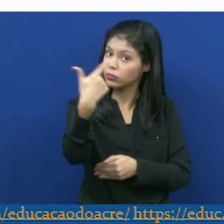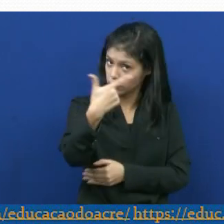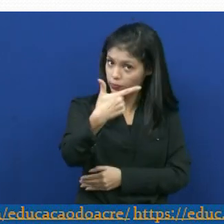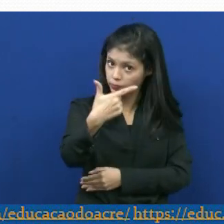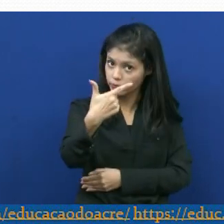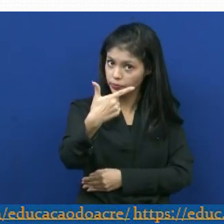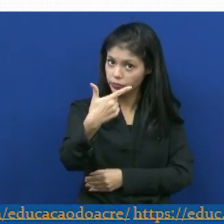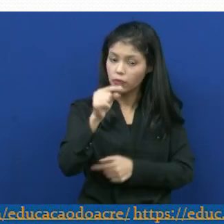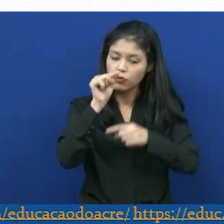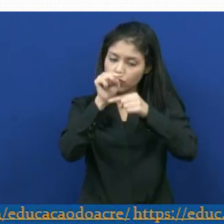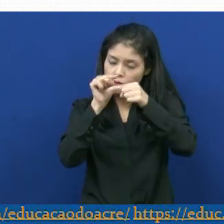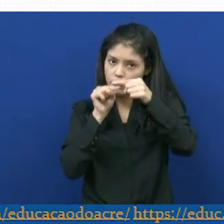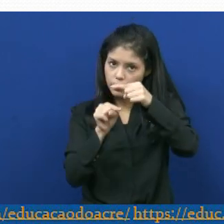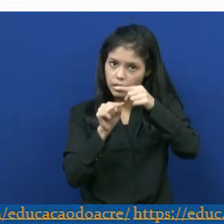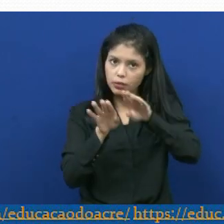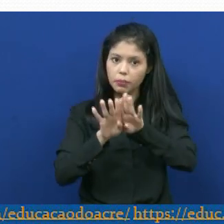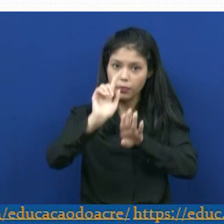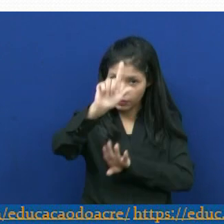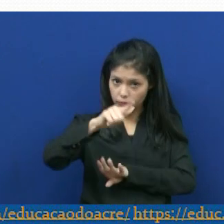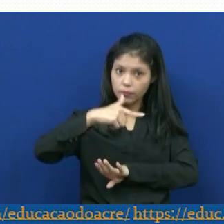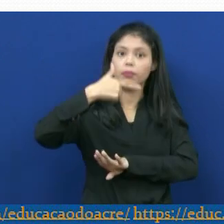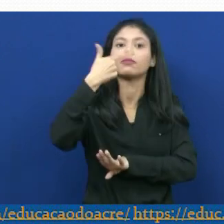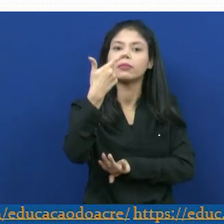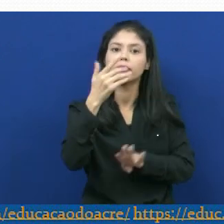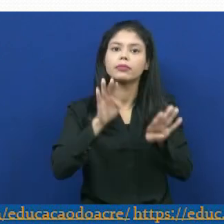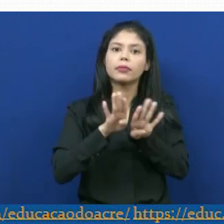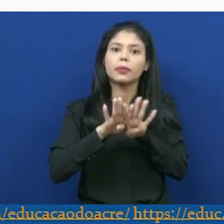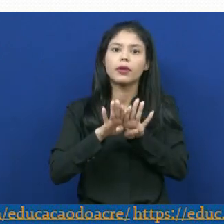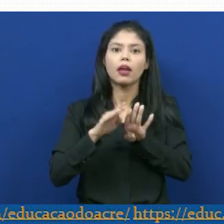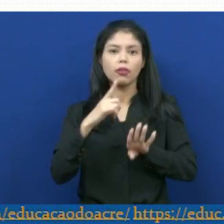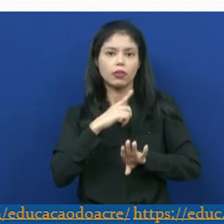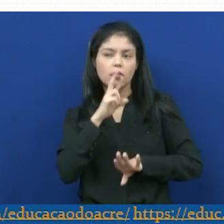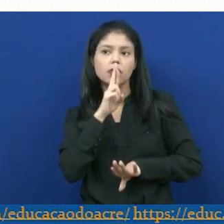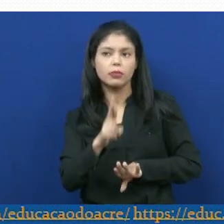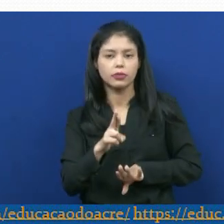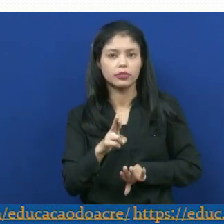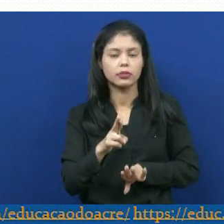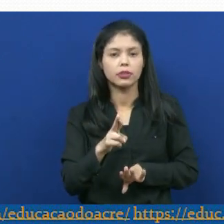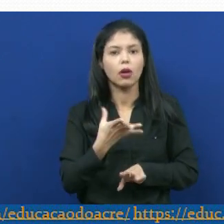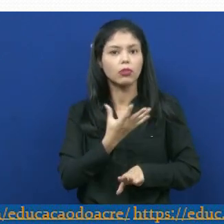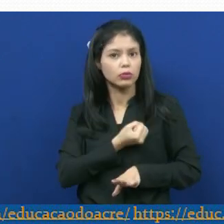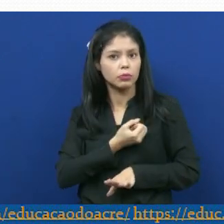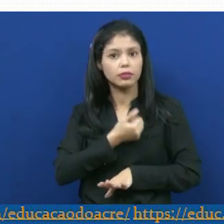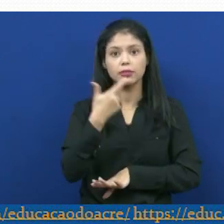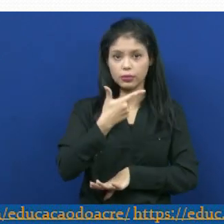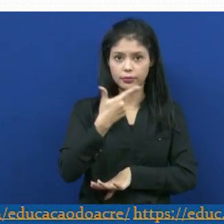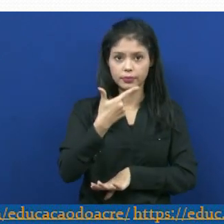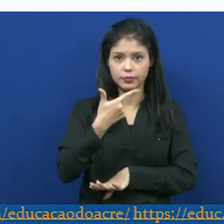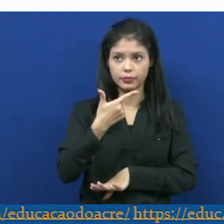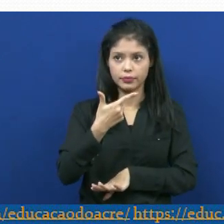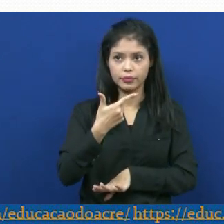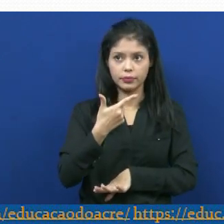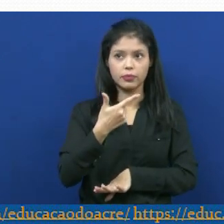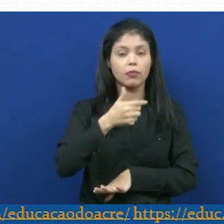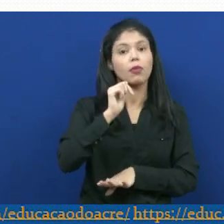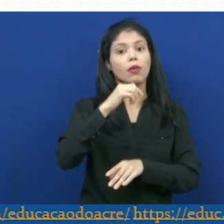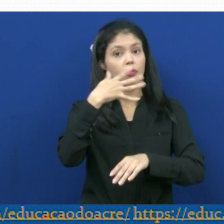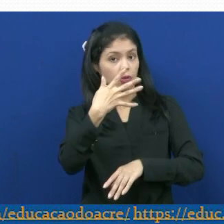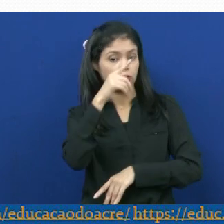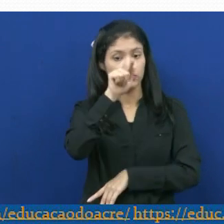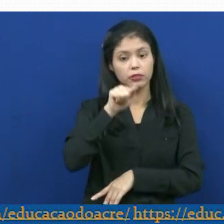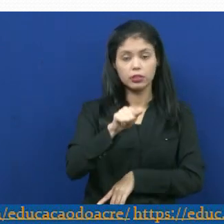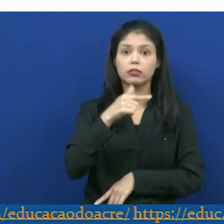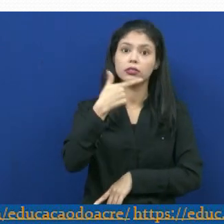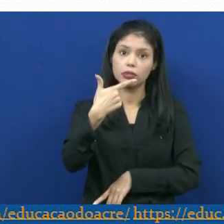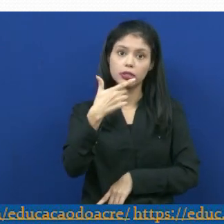termo e divido pelo termo anterior, eu obtenho como resultado o número 2. 4 dividido para